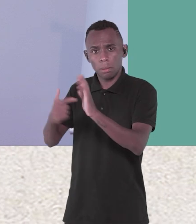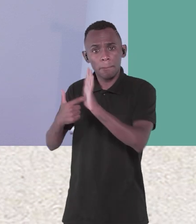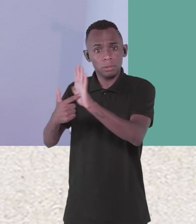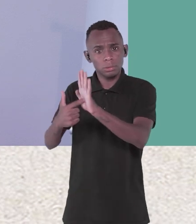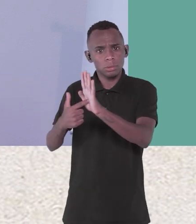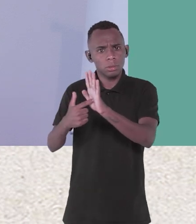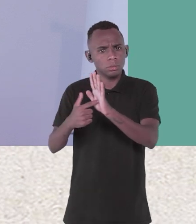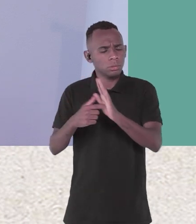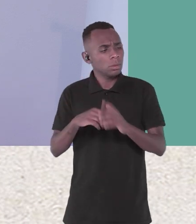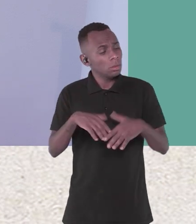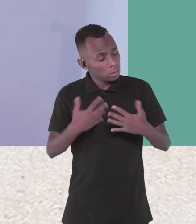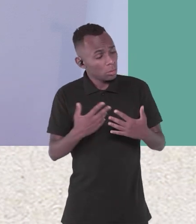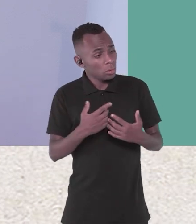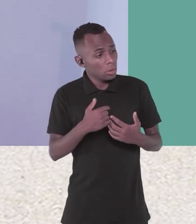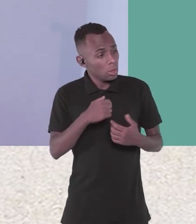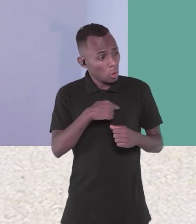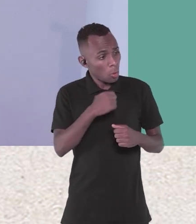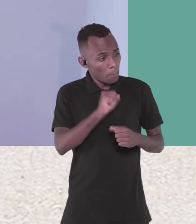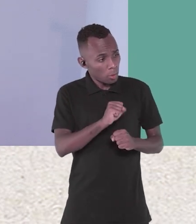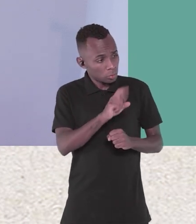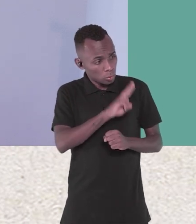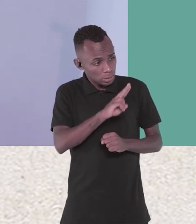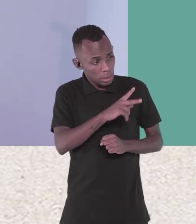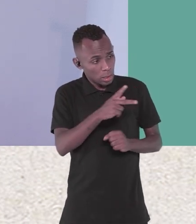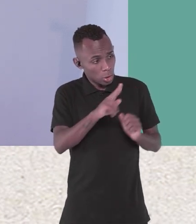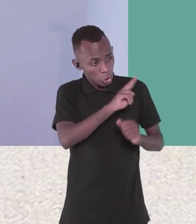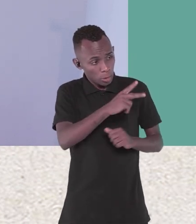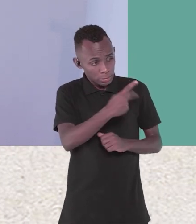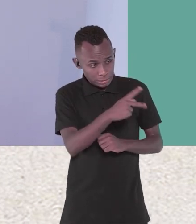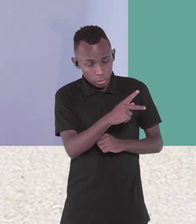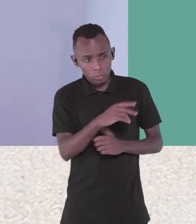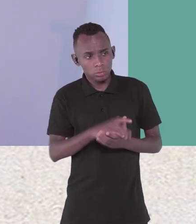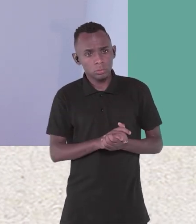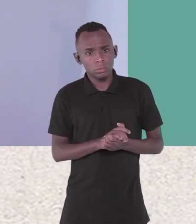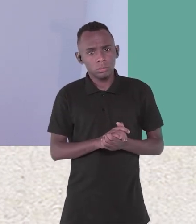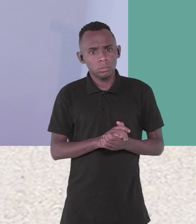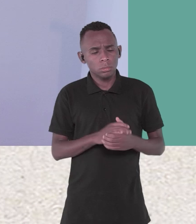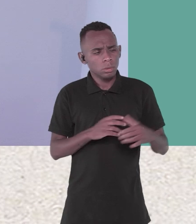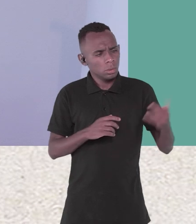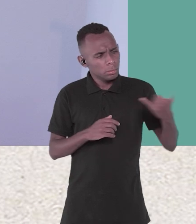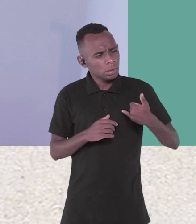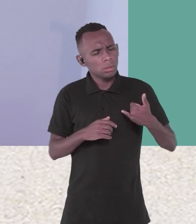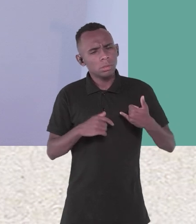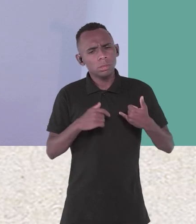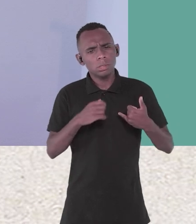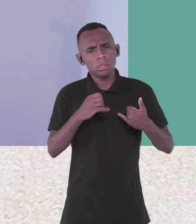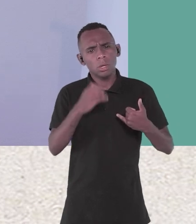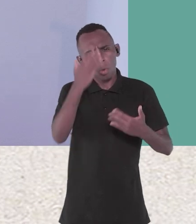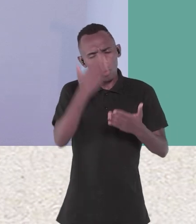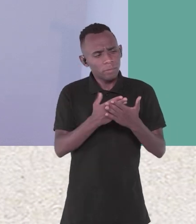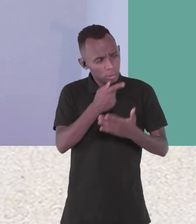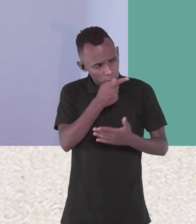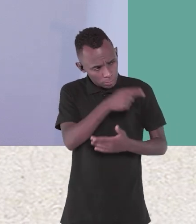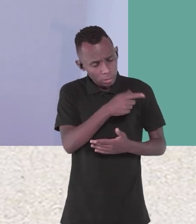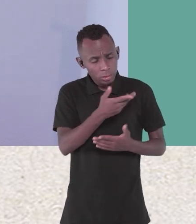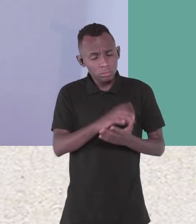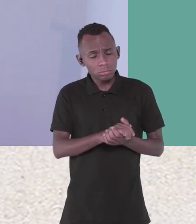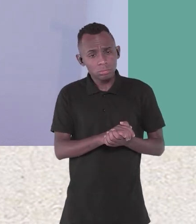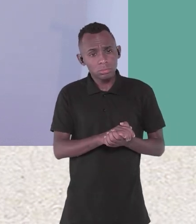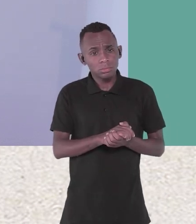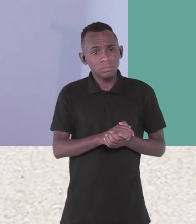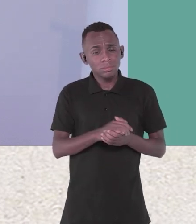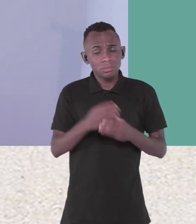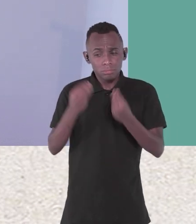Então, eu não posso publicar. Então, eu não posso publicar. Mas você confia em mim? Claro que eu confio. Então, publica. Não posso